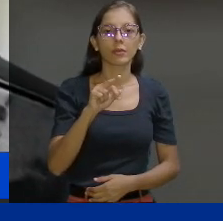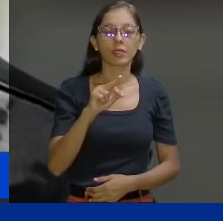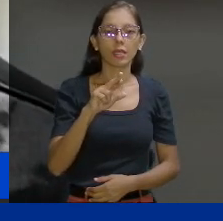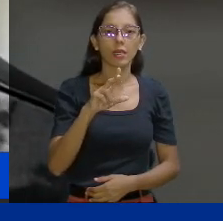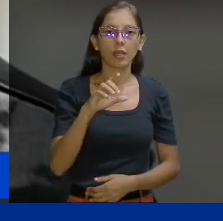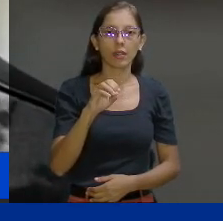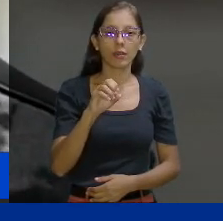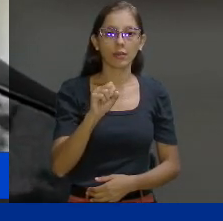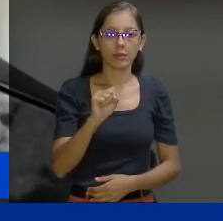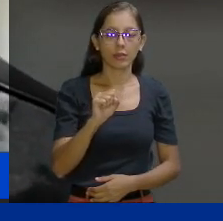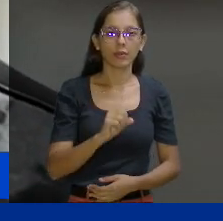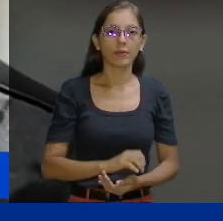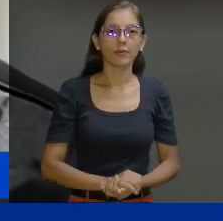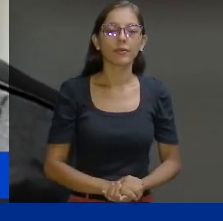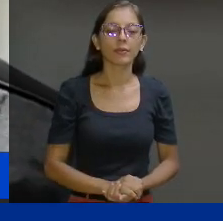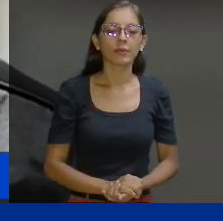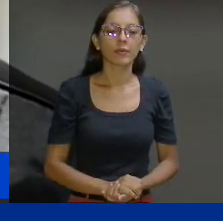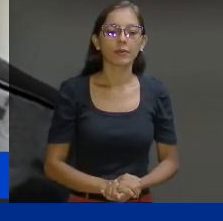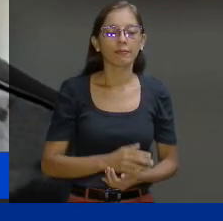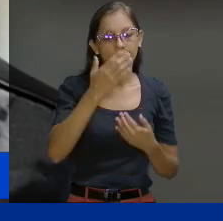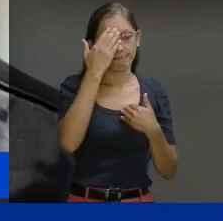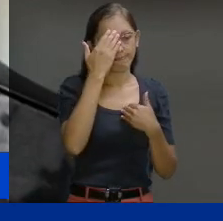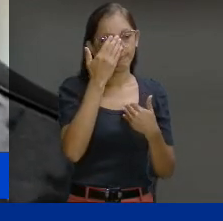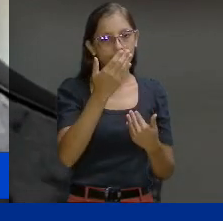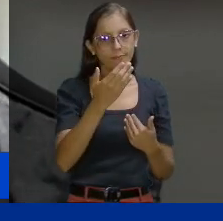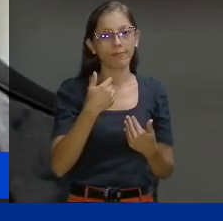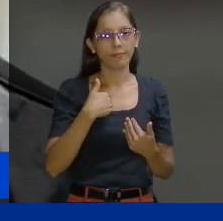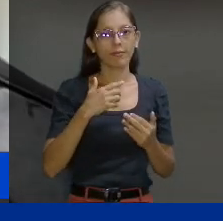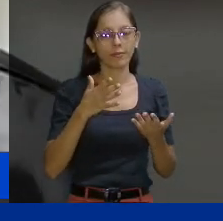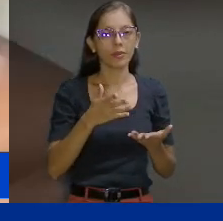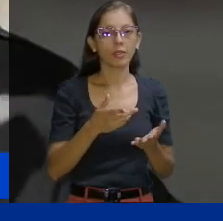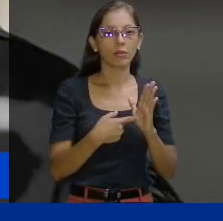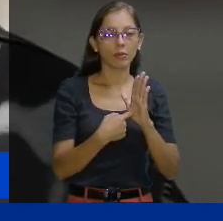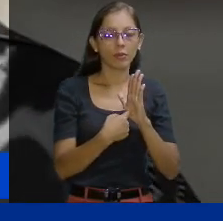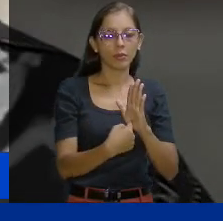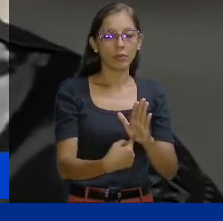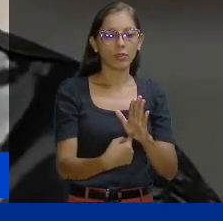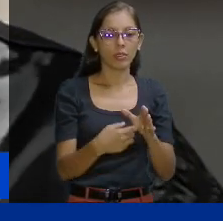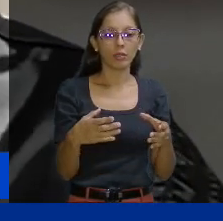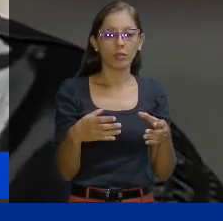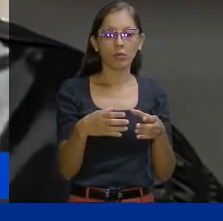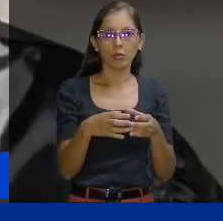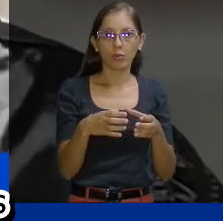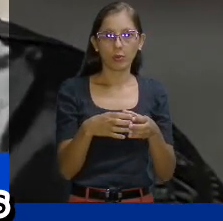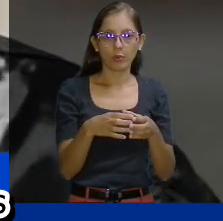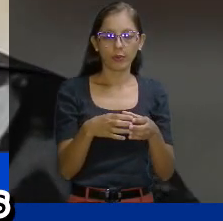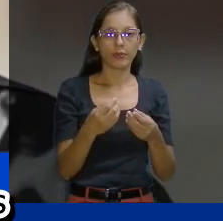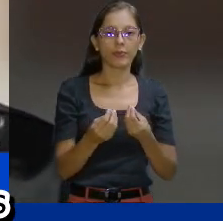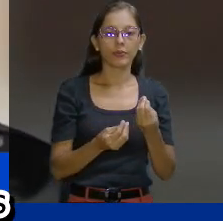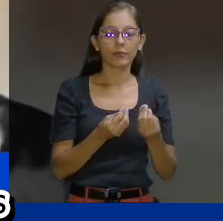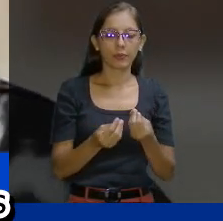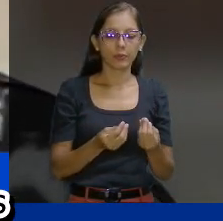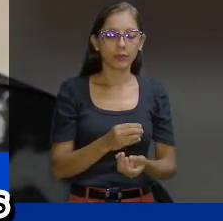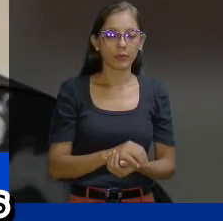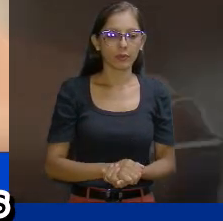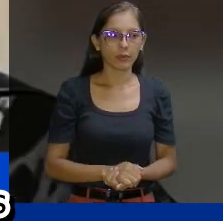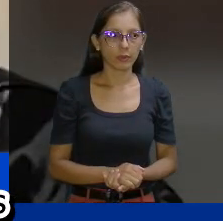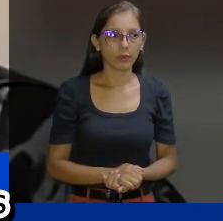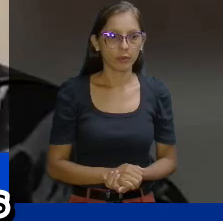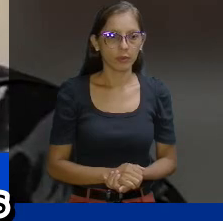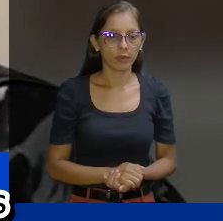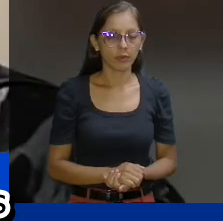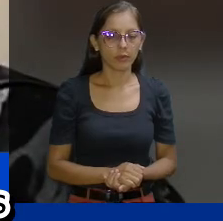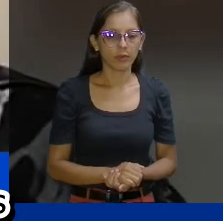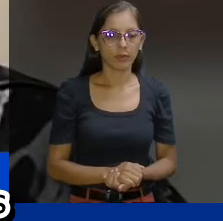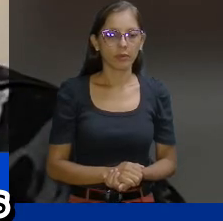Eu apresentei no Em grupo ambiente virtual, desembargador Carlos Torque. Ele é branco, de cabelos e a castanhos escuros, proposição é uma curtos, óculos de